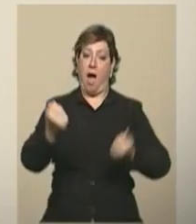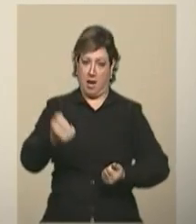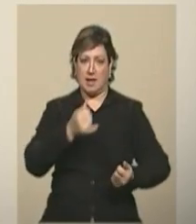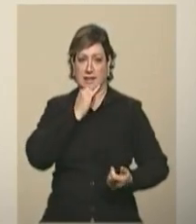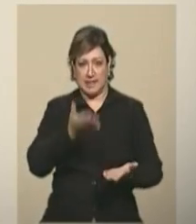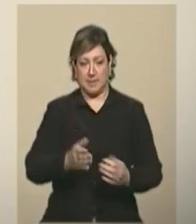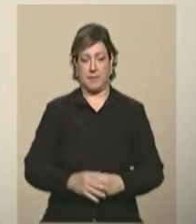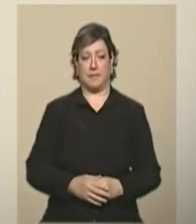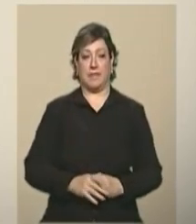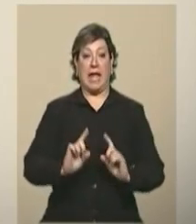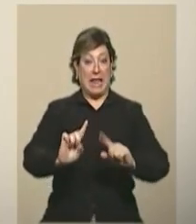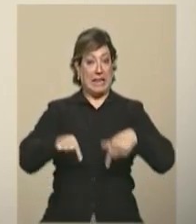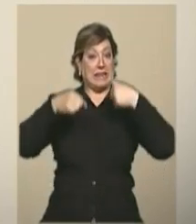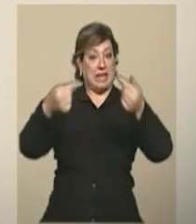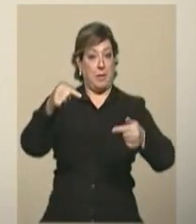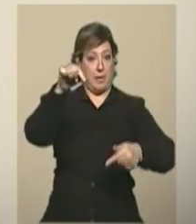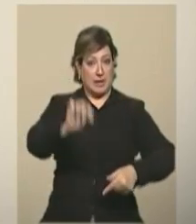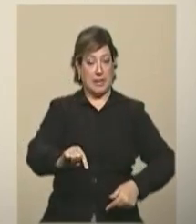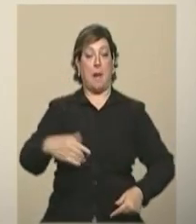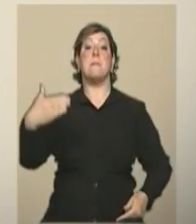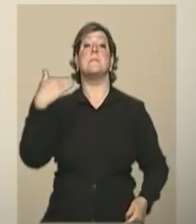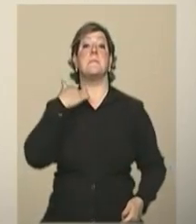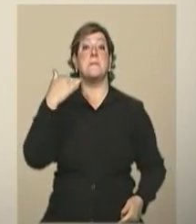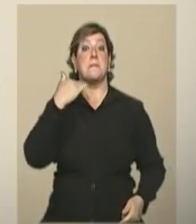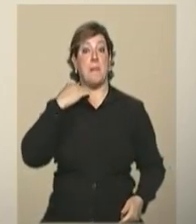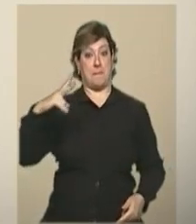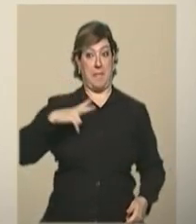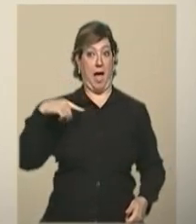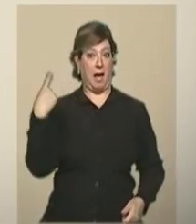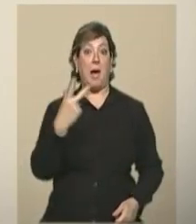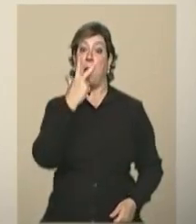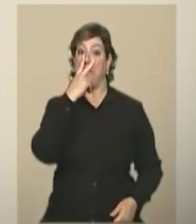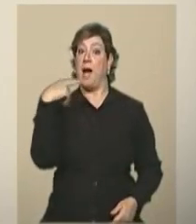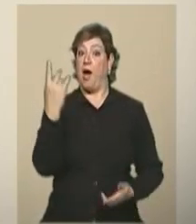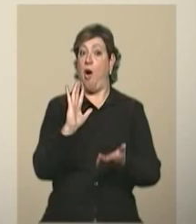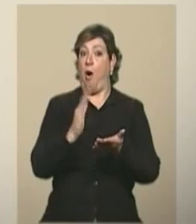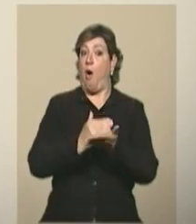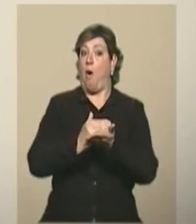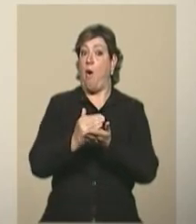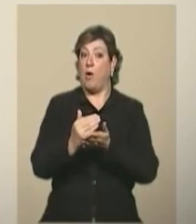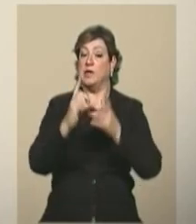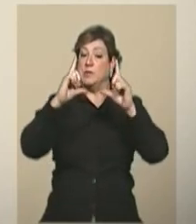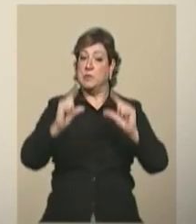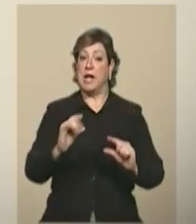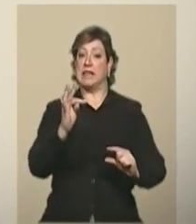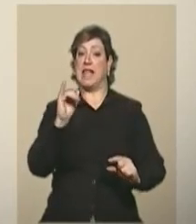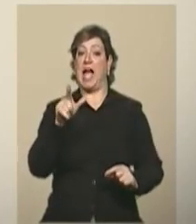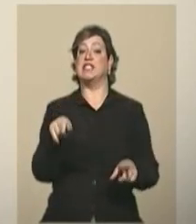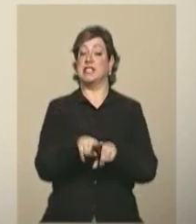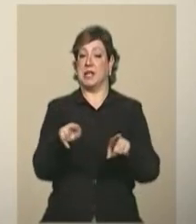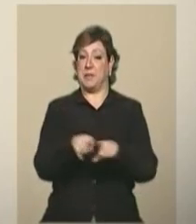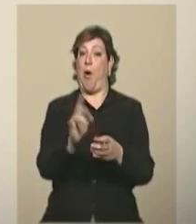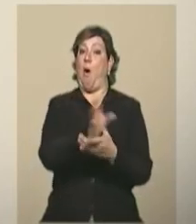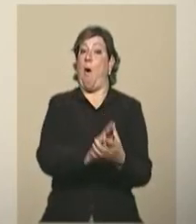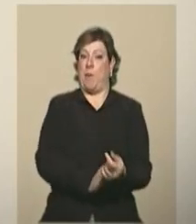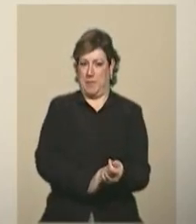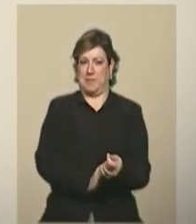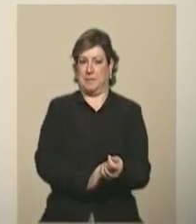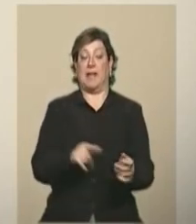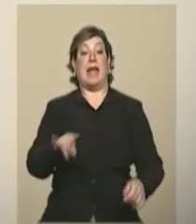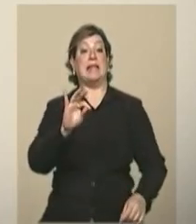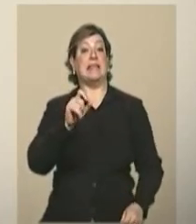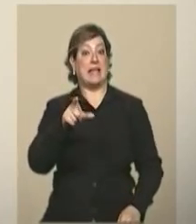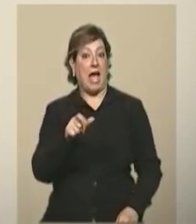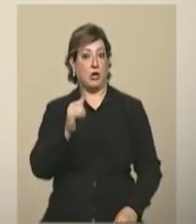Depois disso, os bancos privados parecem que também estão começando a rever suas taxas. A queda da taxa de juros para